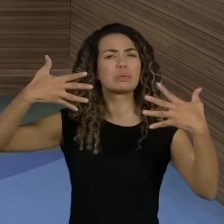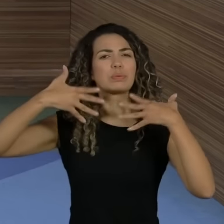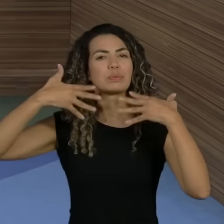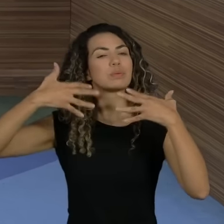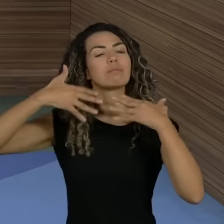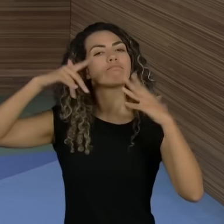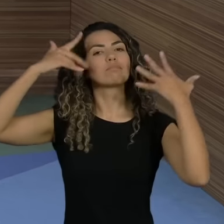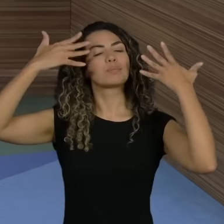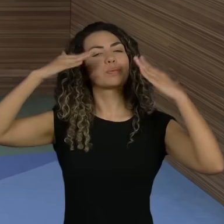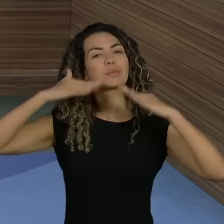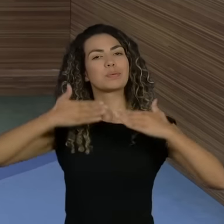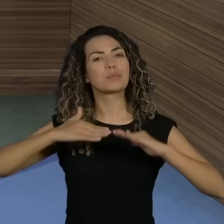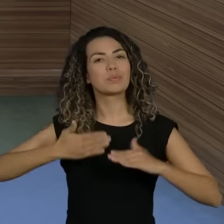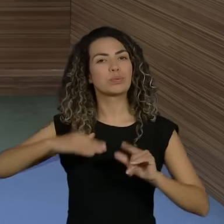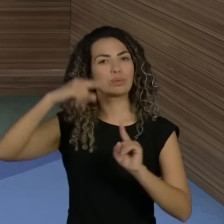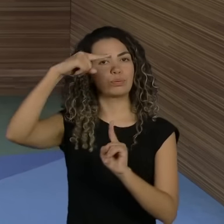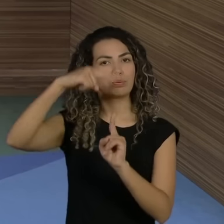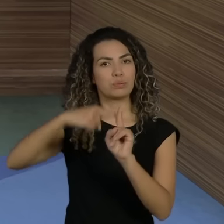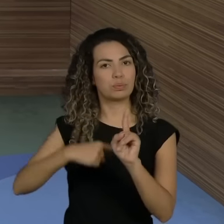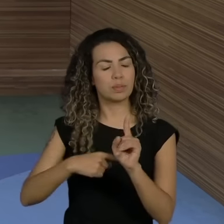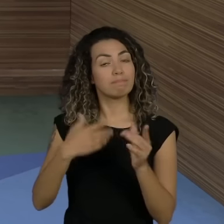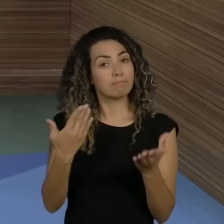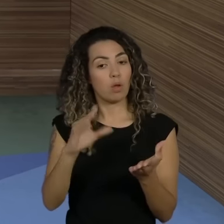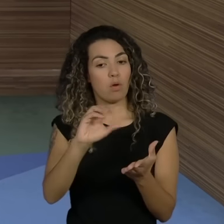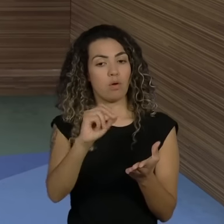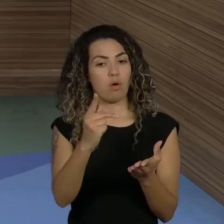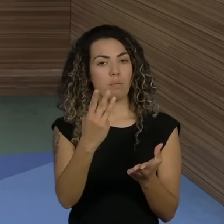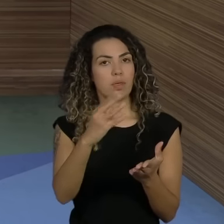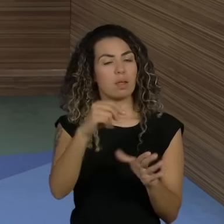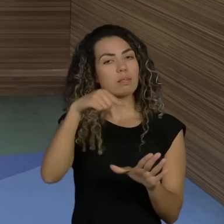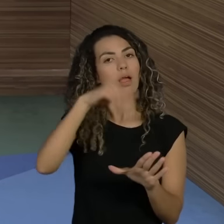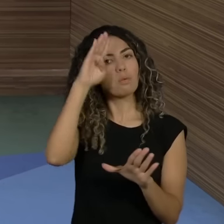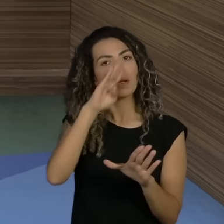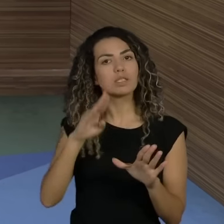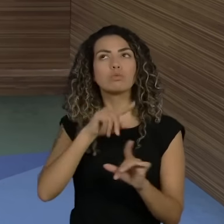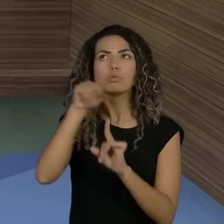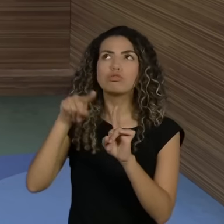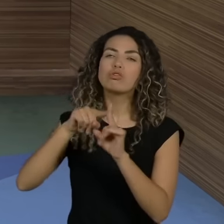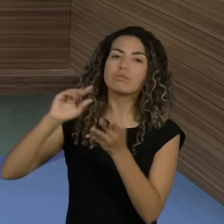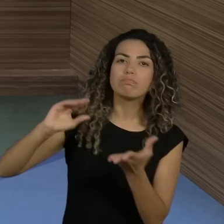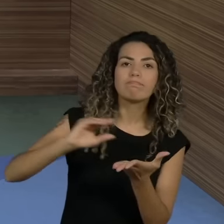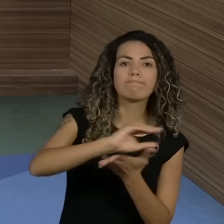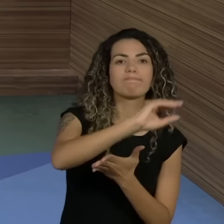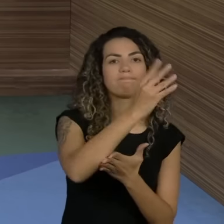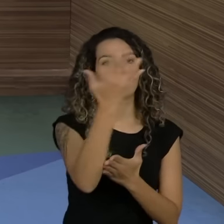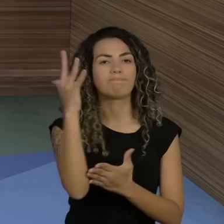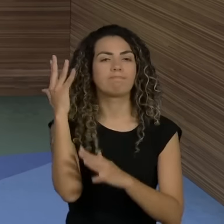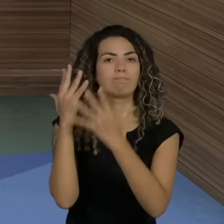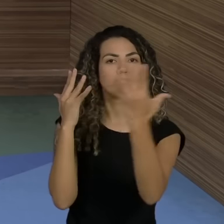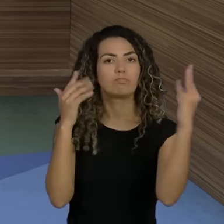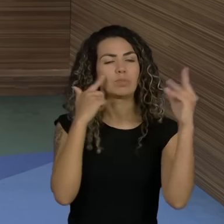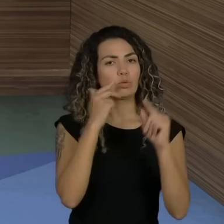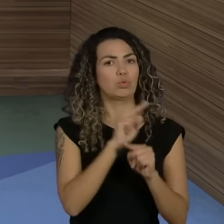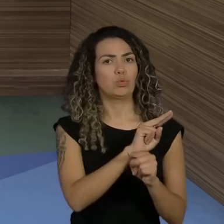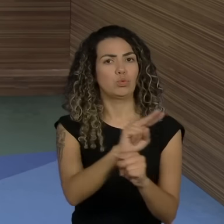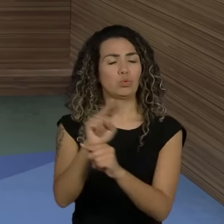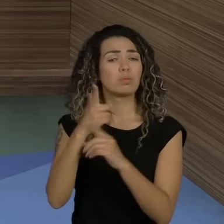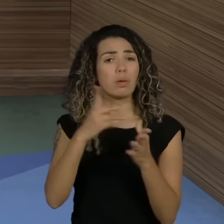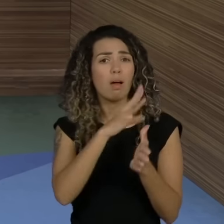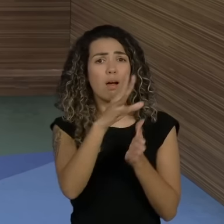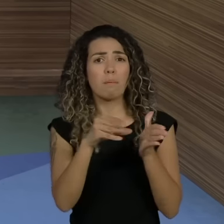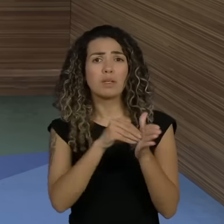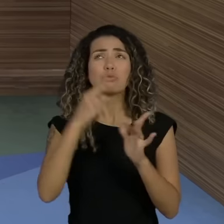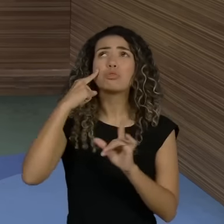quer mobilizar financiamentos por meio do Fundo Florestas Tropicais para Sempre. A subida de temperatura na